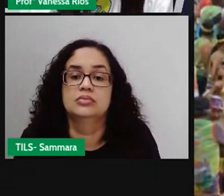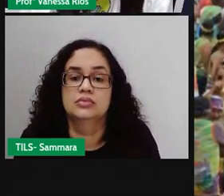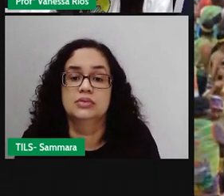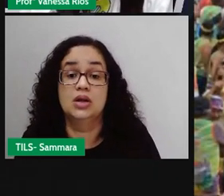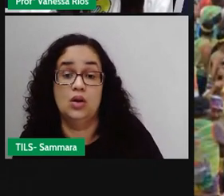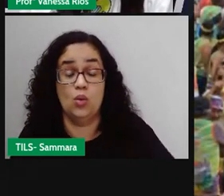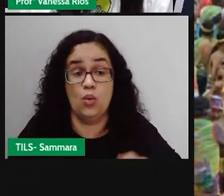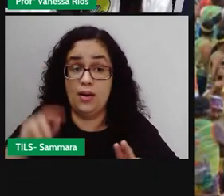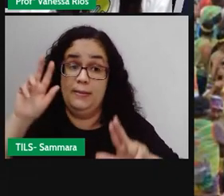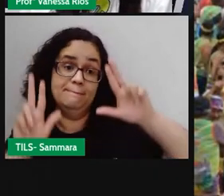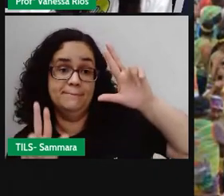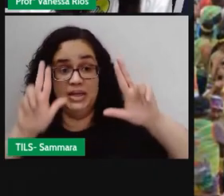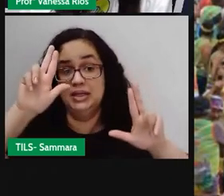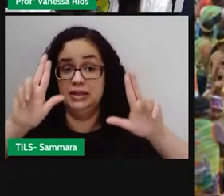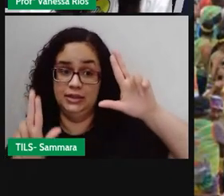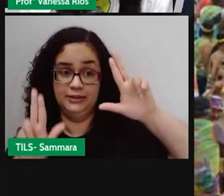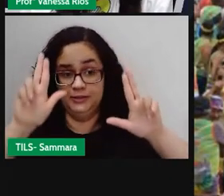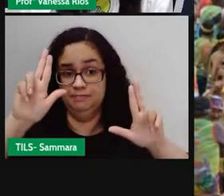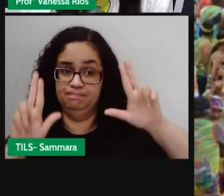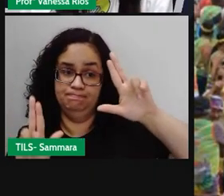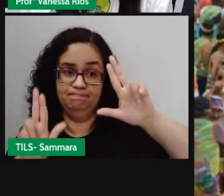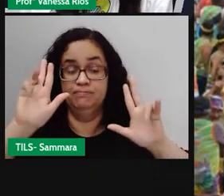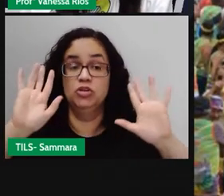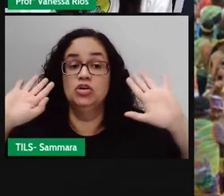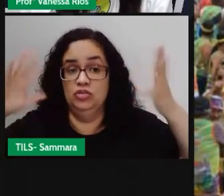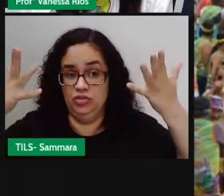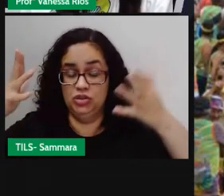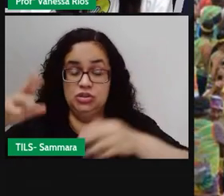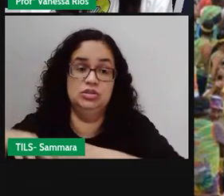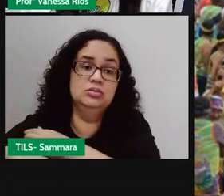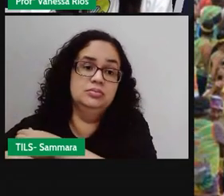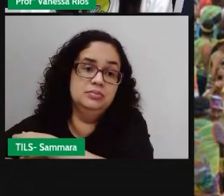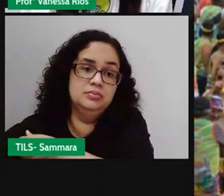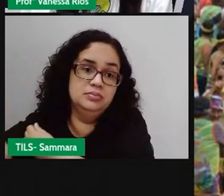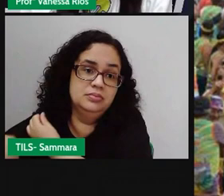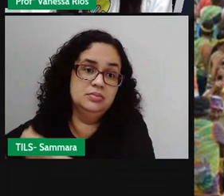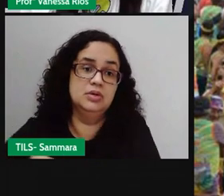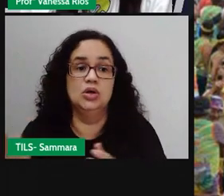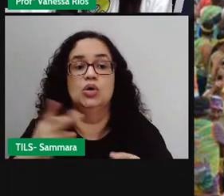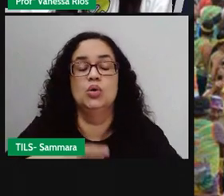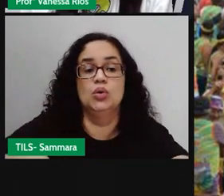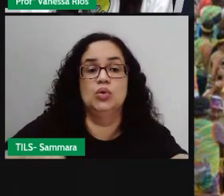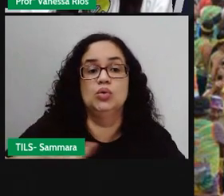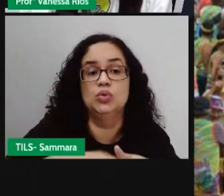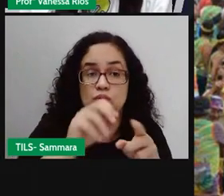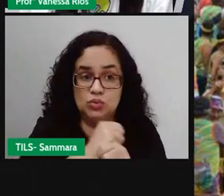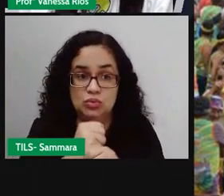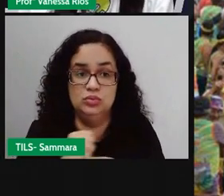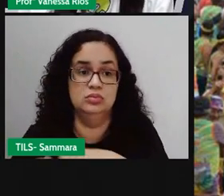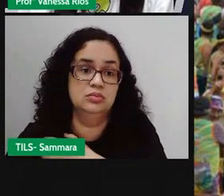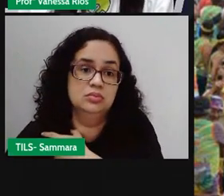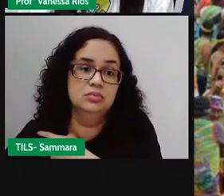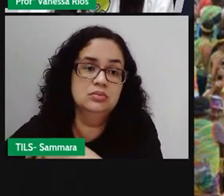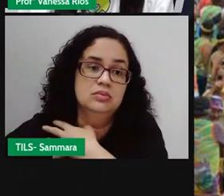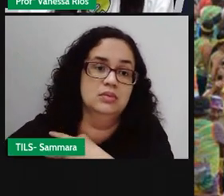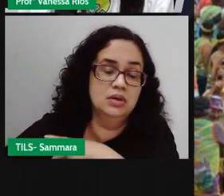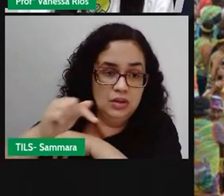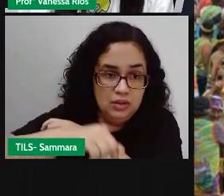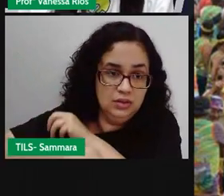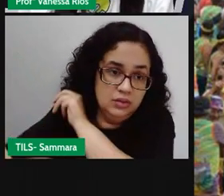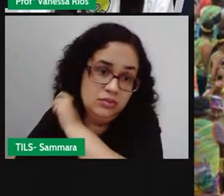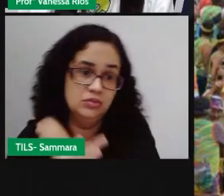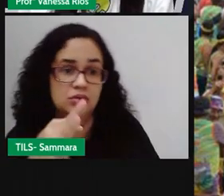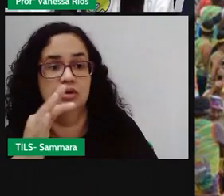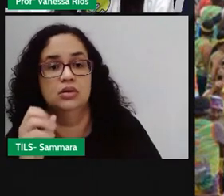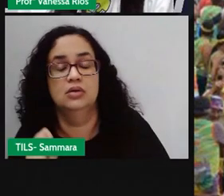cidade. O Micareta, que é uma festa popular que acontece todos os anos em Feira de